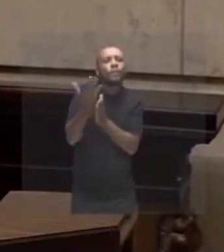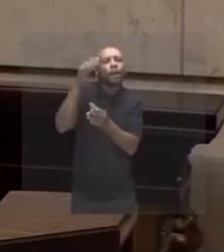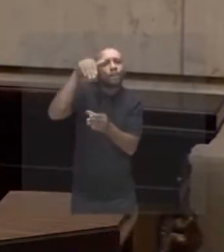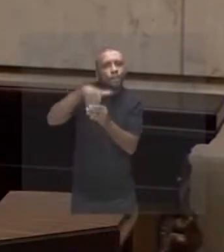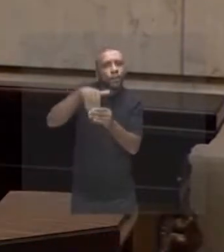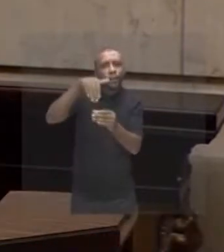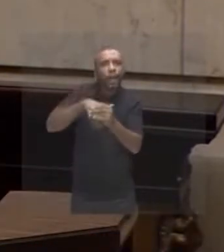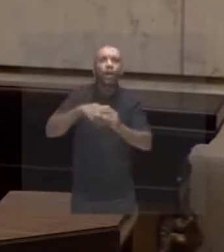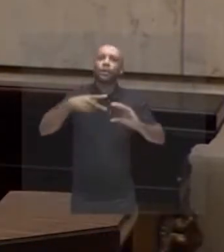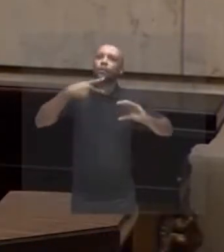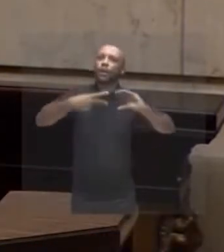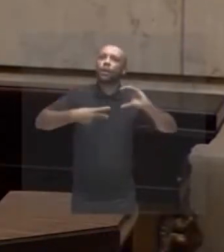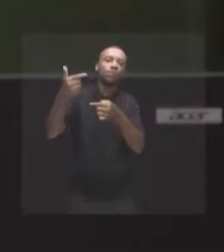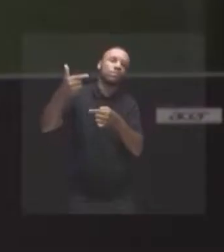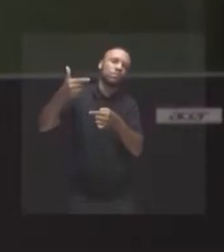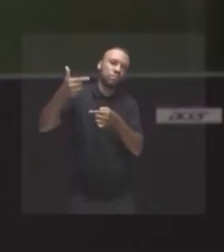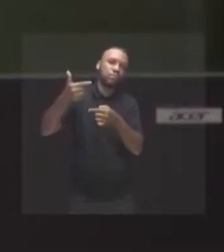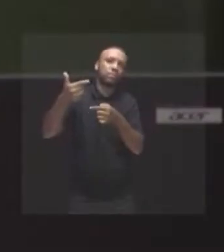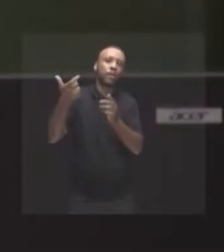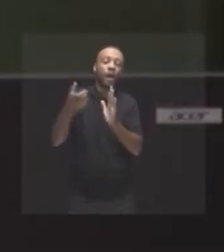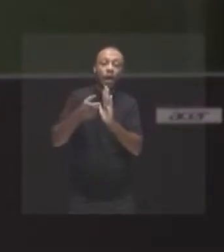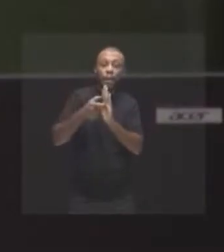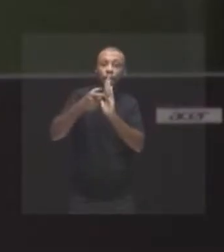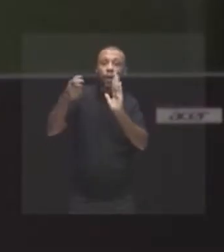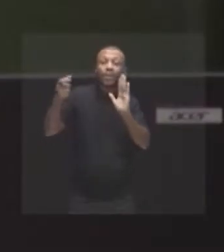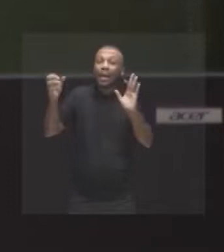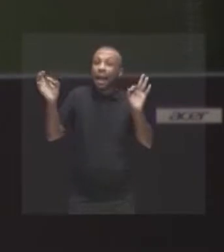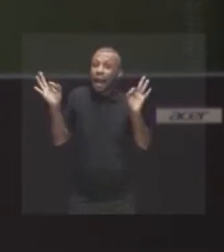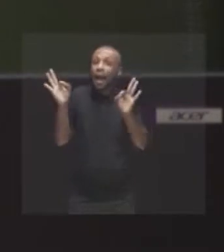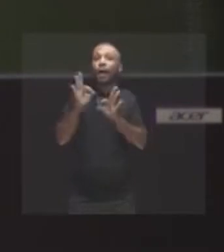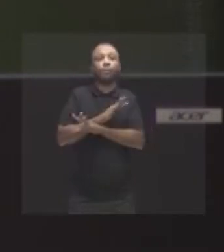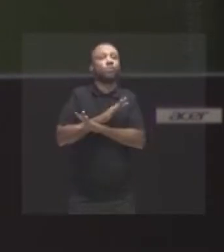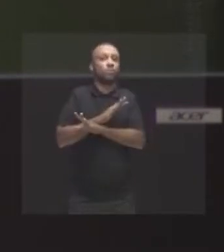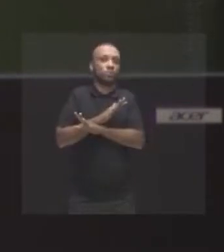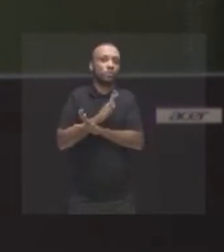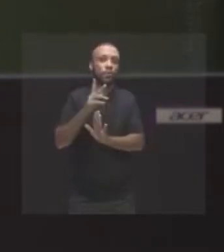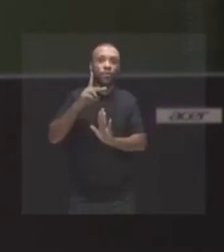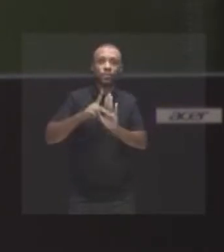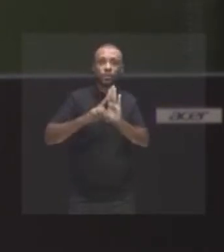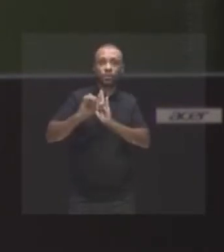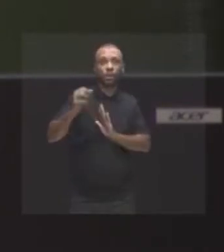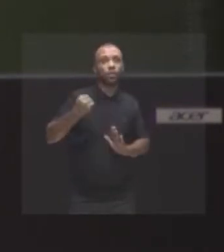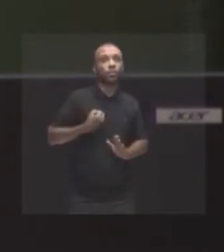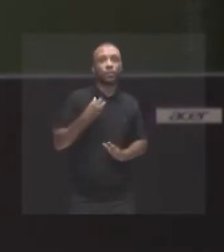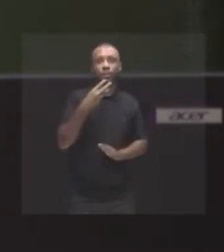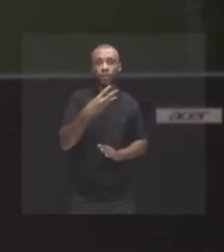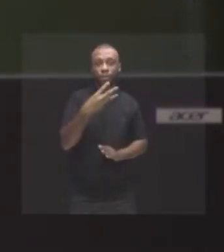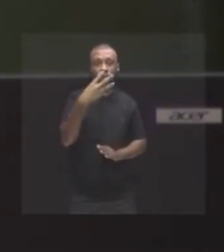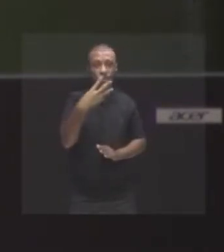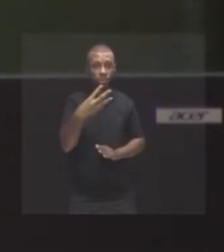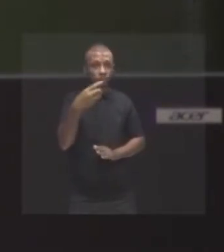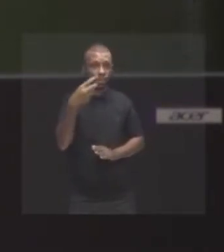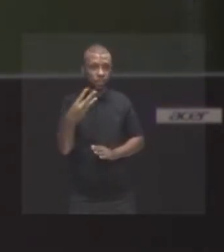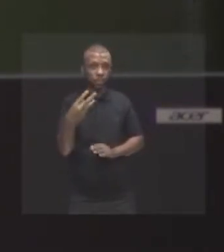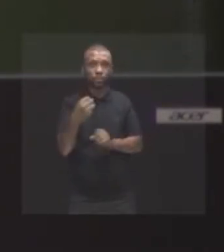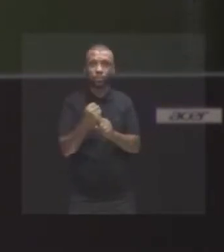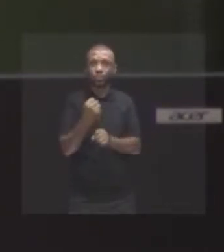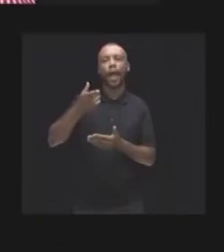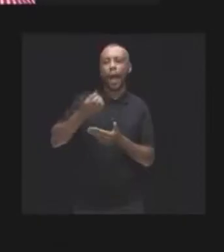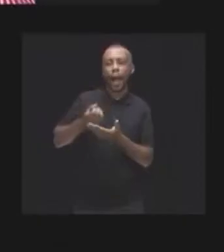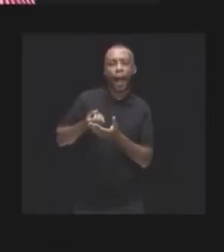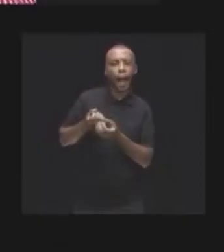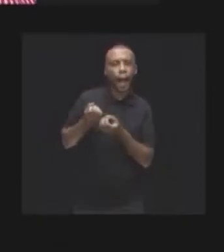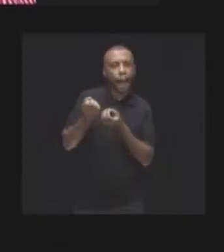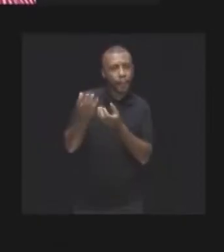o evento musical Rock in Rio, o que determina alimentação escolar adequada aos alunos portadores de estado ou de